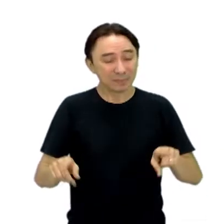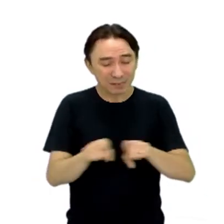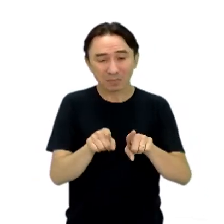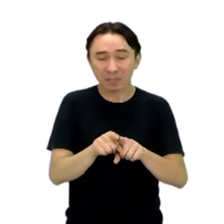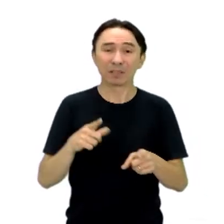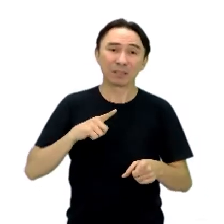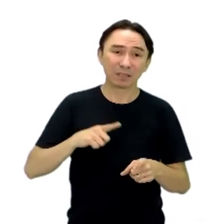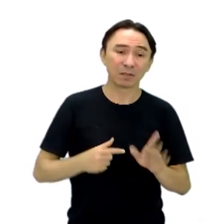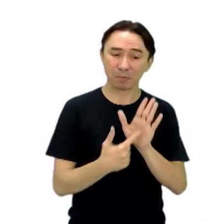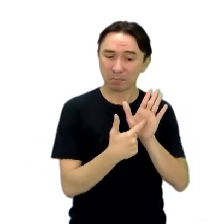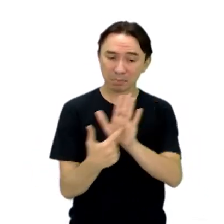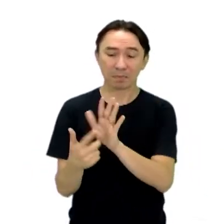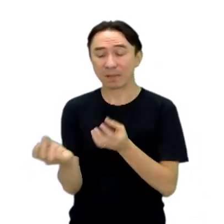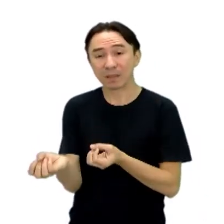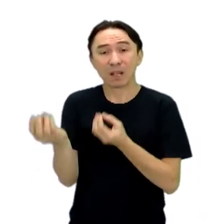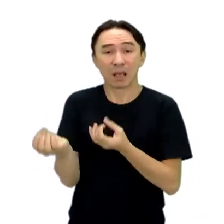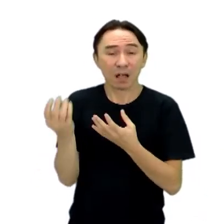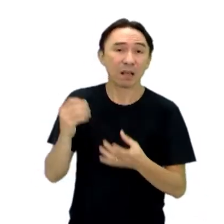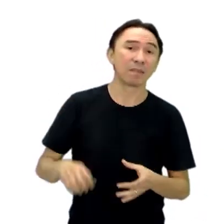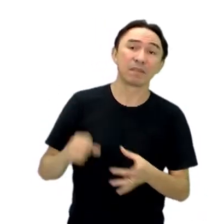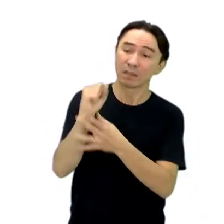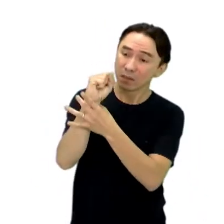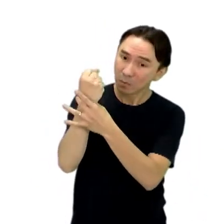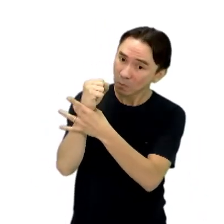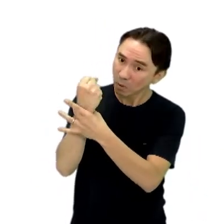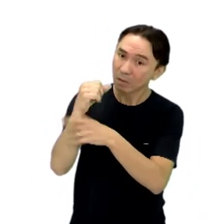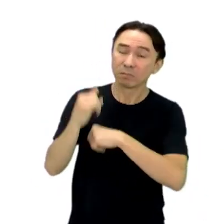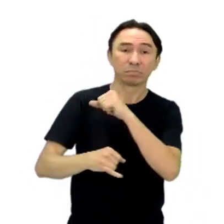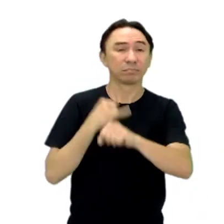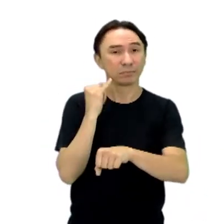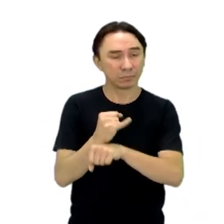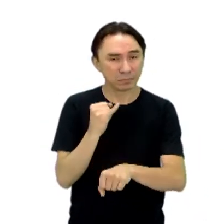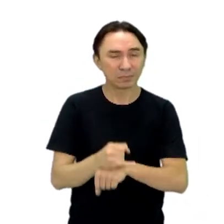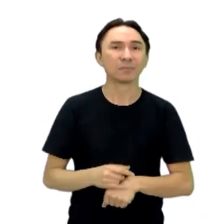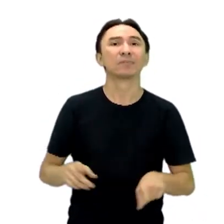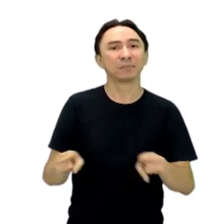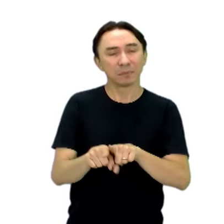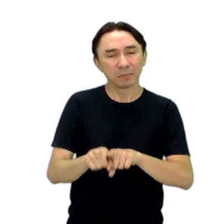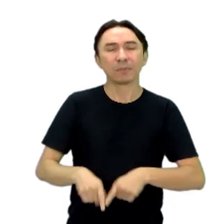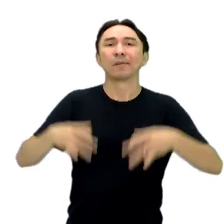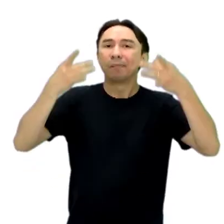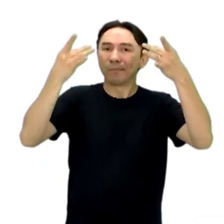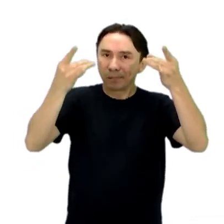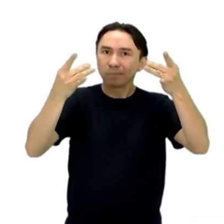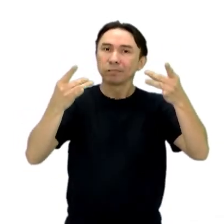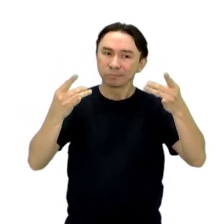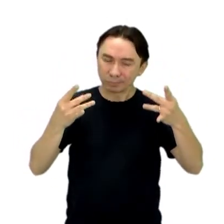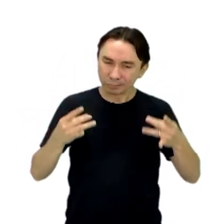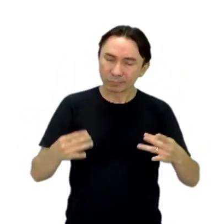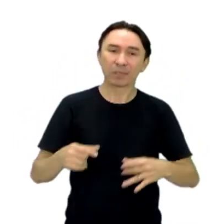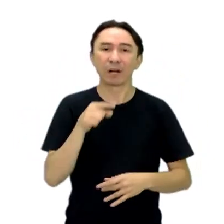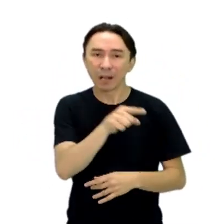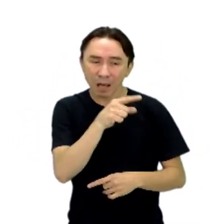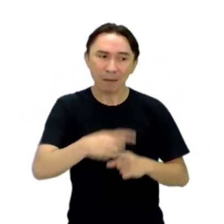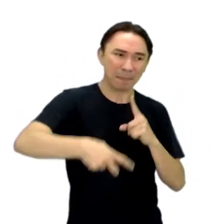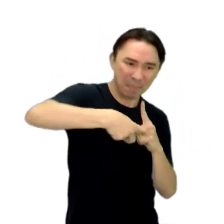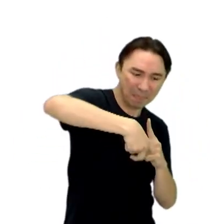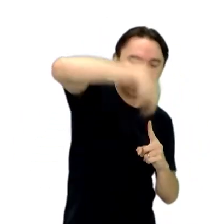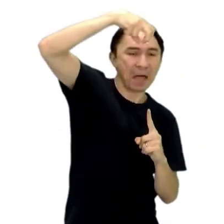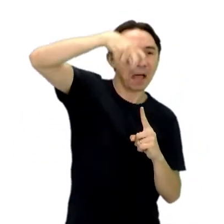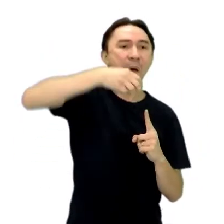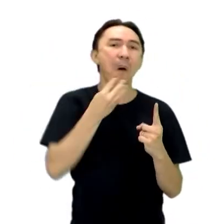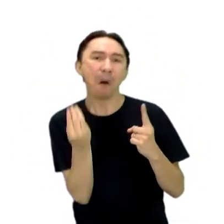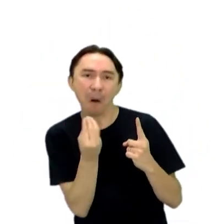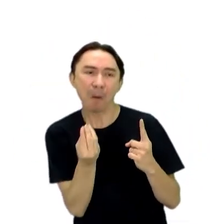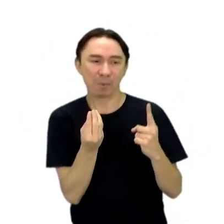sobre segurança na internet. Então, tem um caráter descritivo. E mostra como os hackers agem. Então, também tem o seu